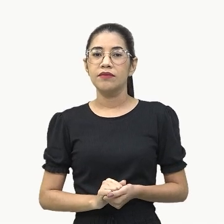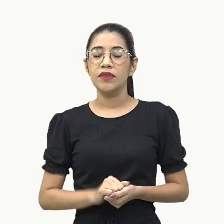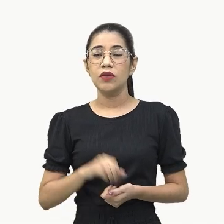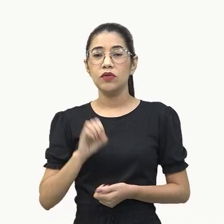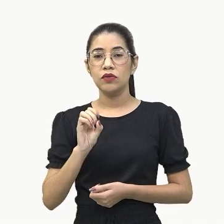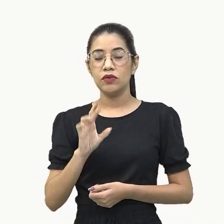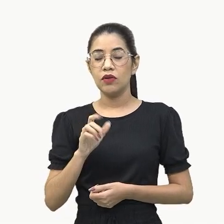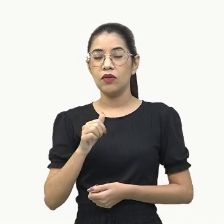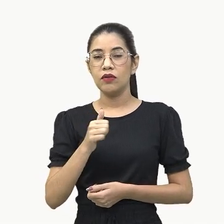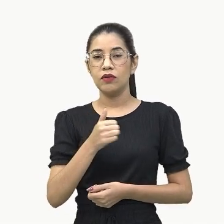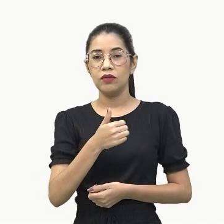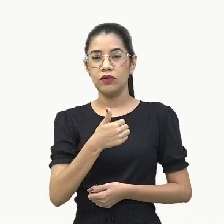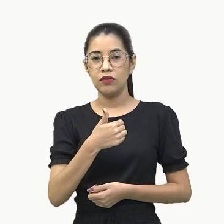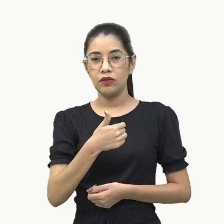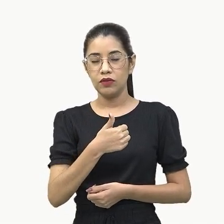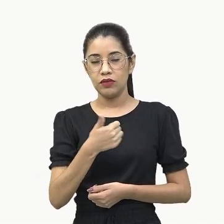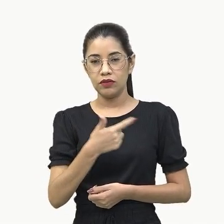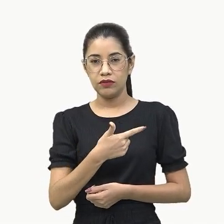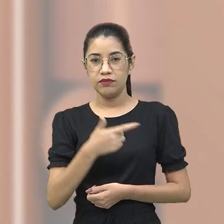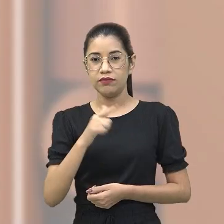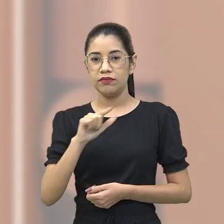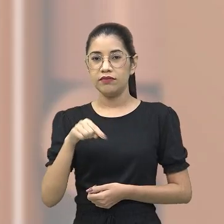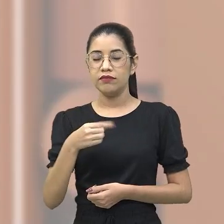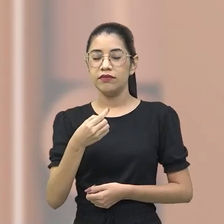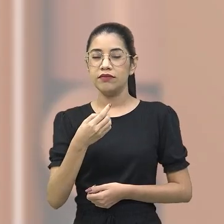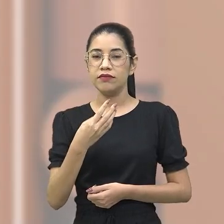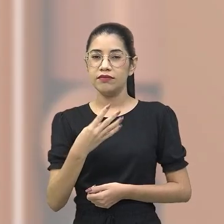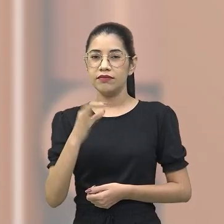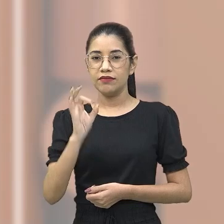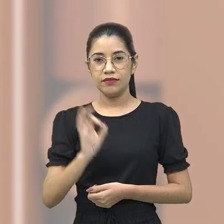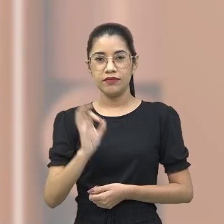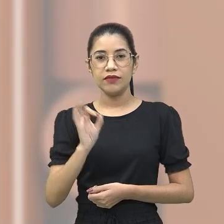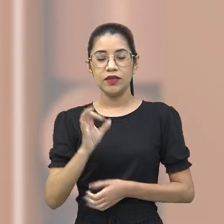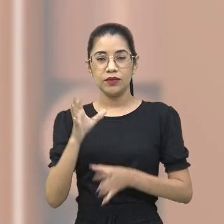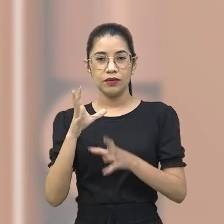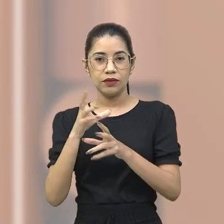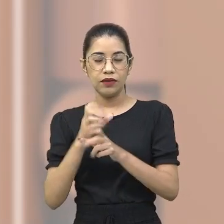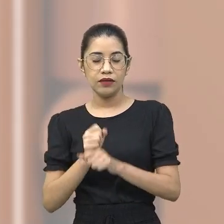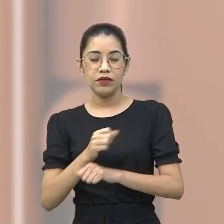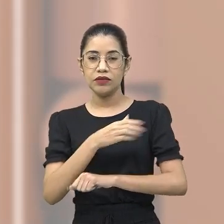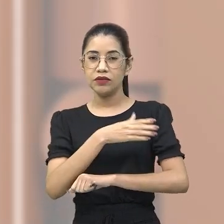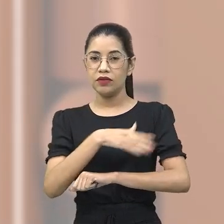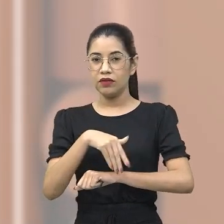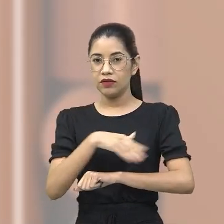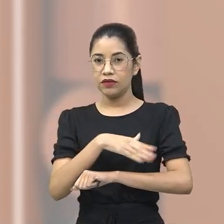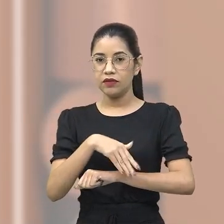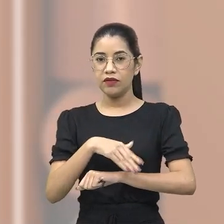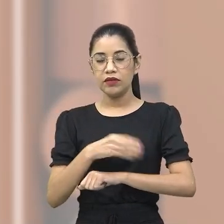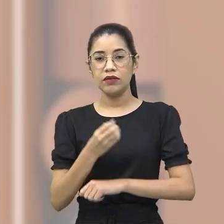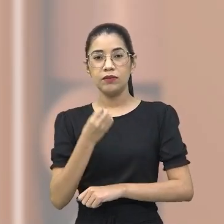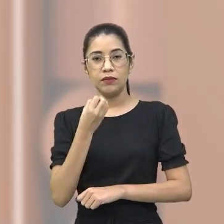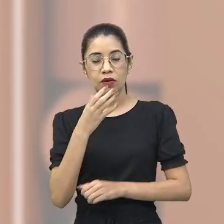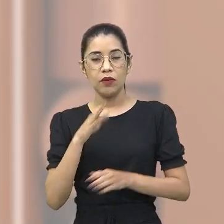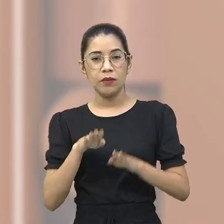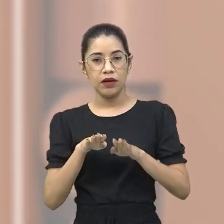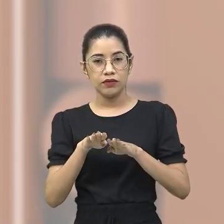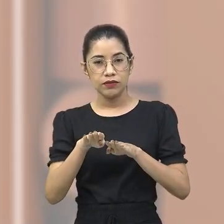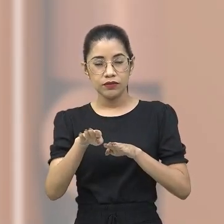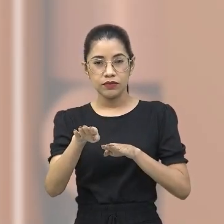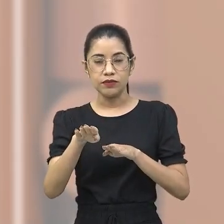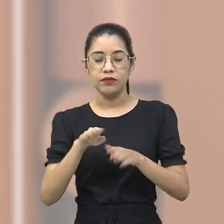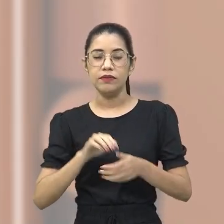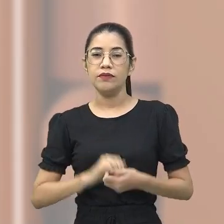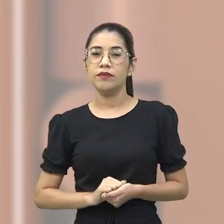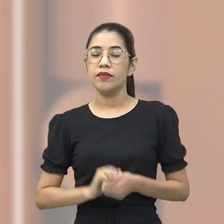735.612 Por dessas rodovias nós temos aí as rodovias pavimentadas né